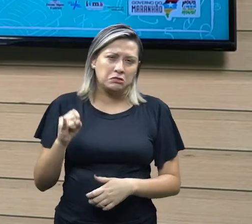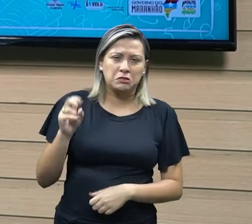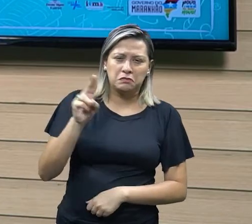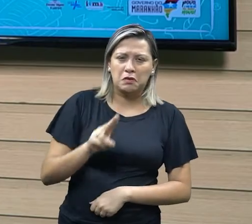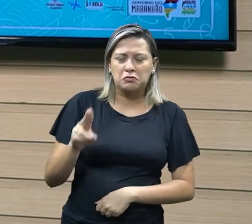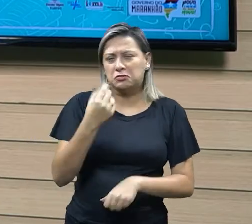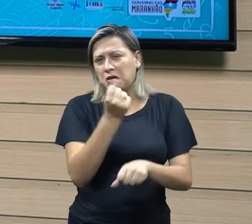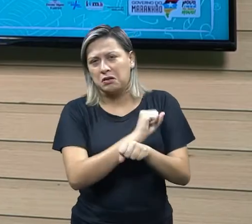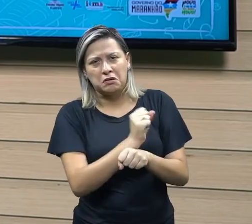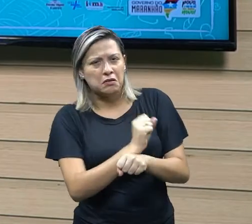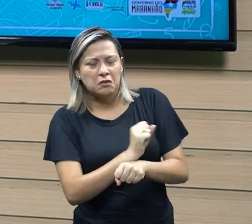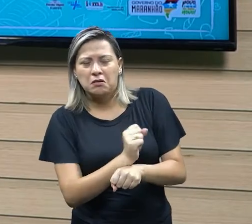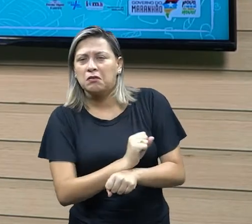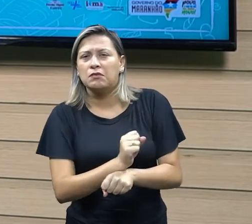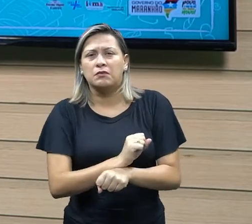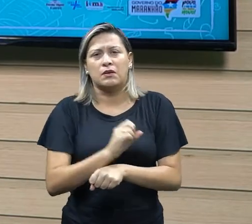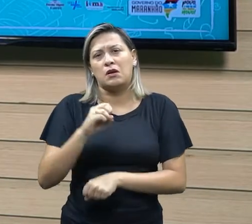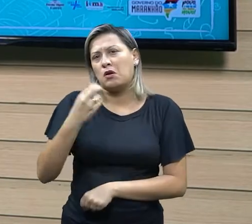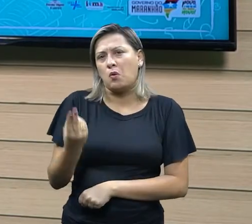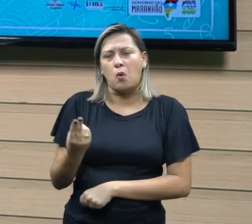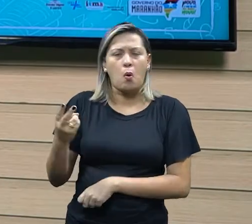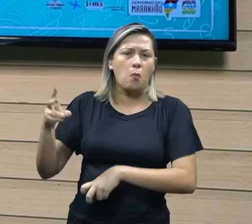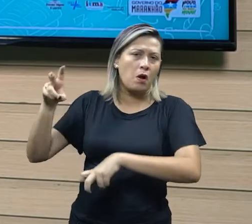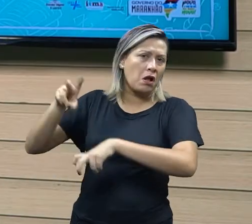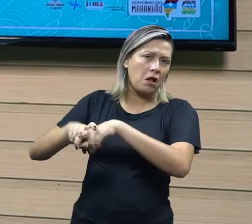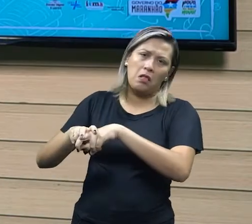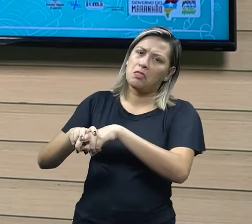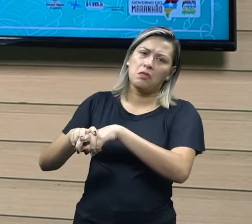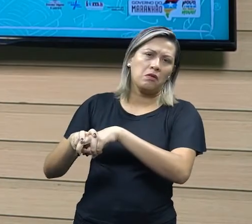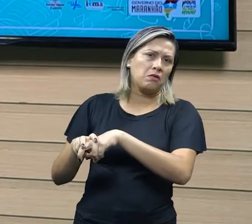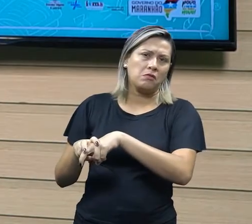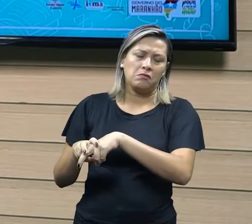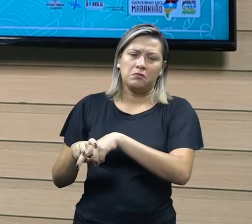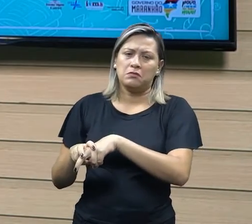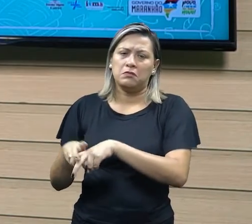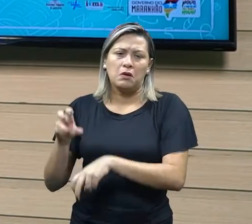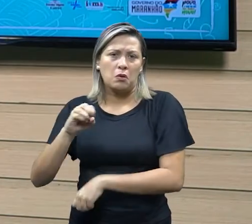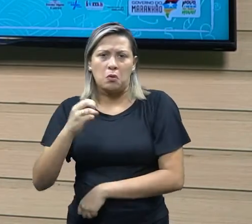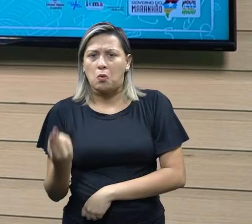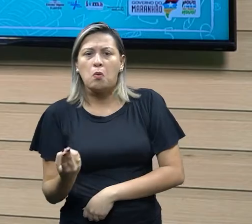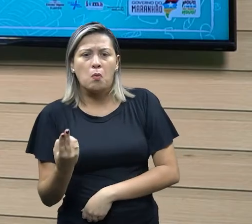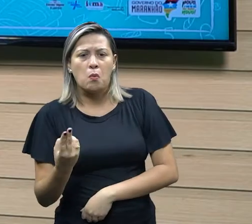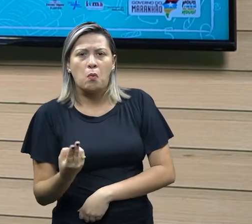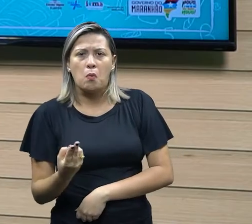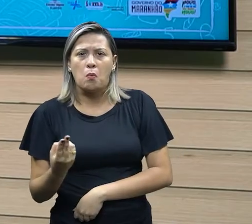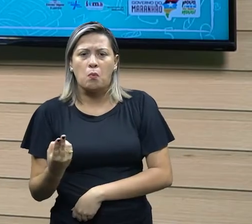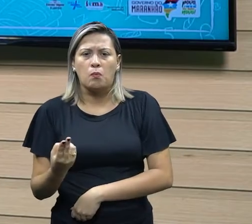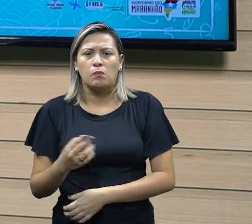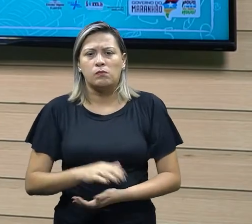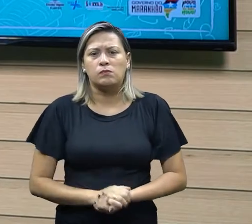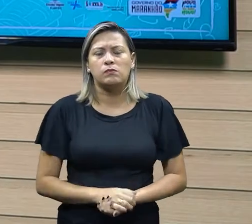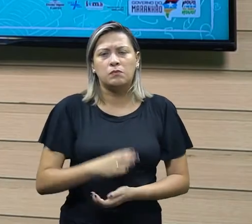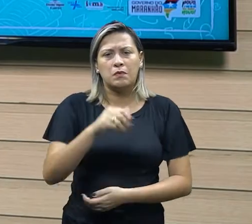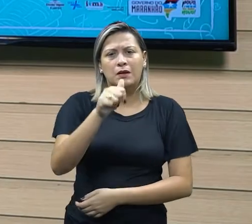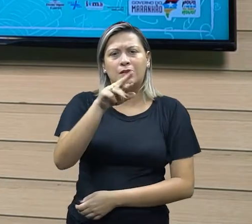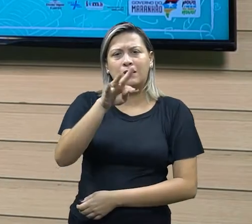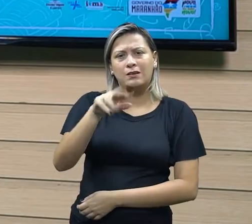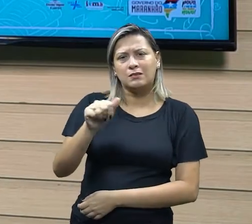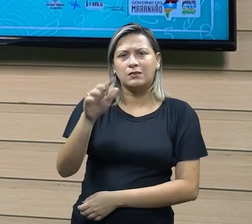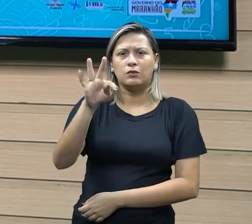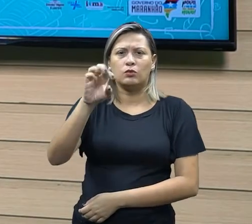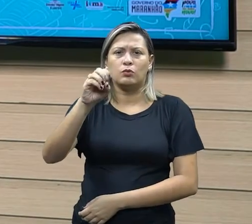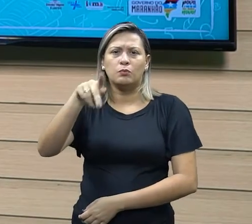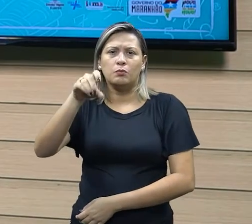trabalhar com um carro, com uma cadeira, com uma carta topográfica ou com um mapa mesmo,